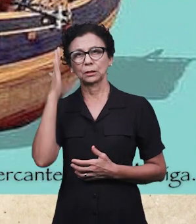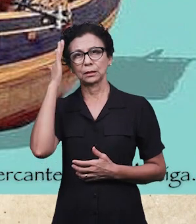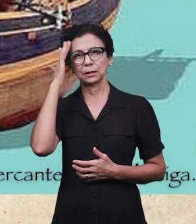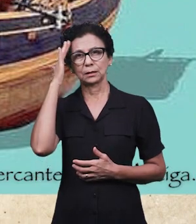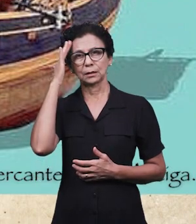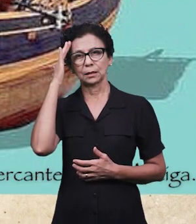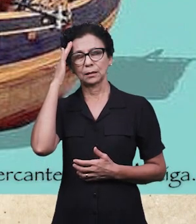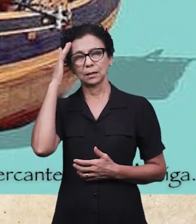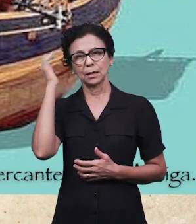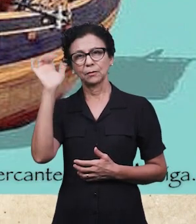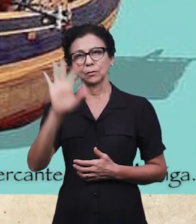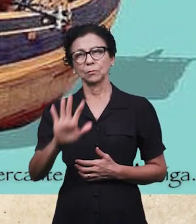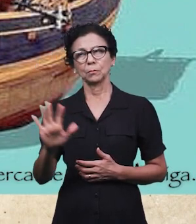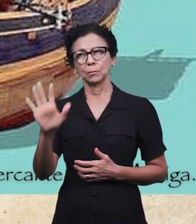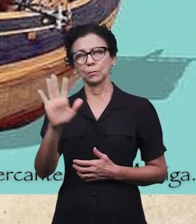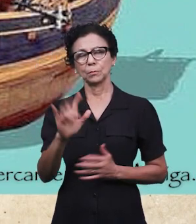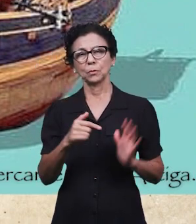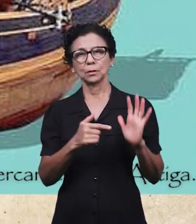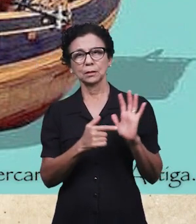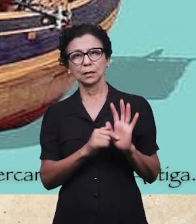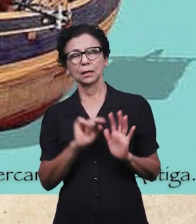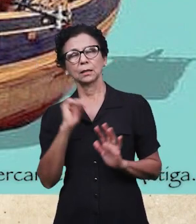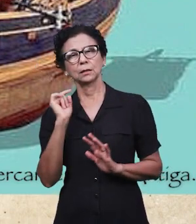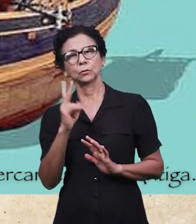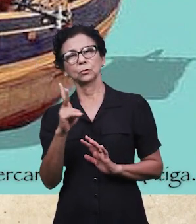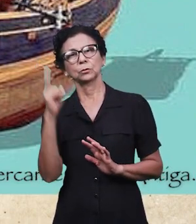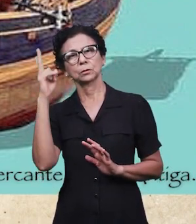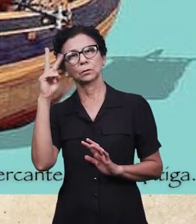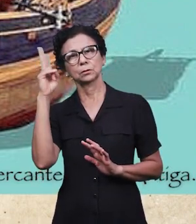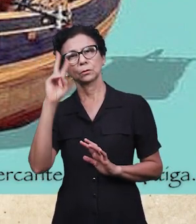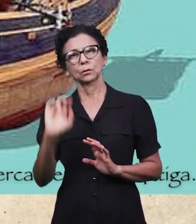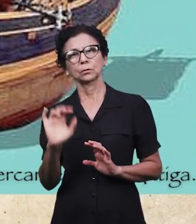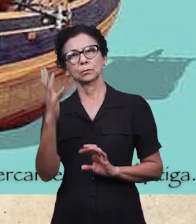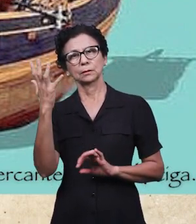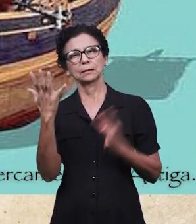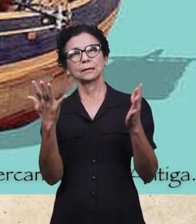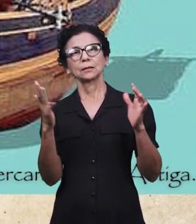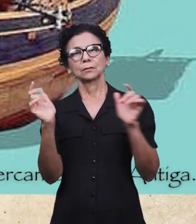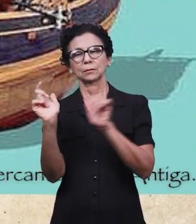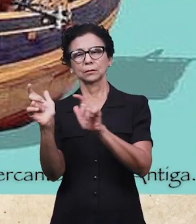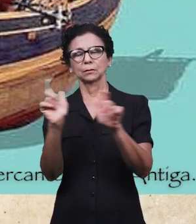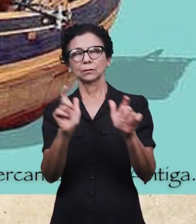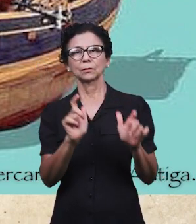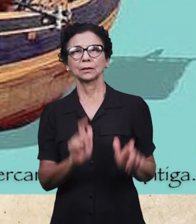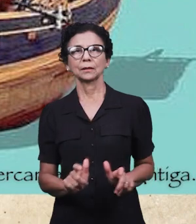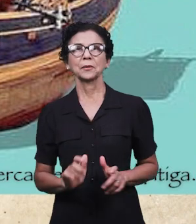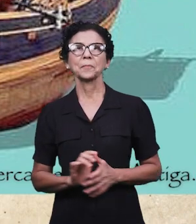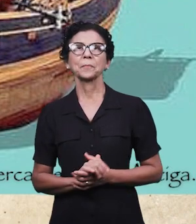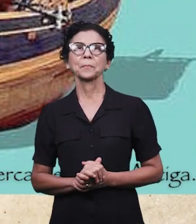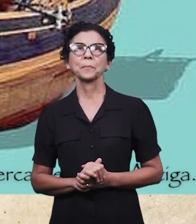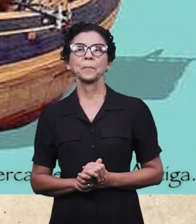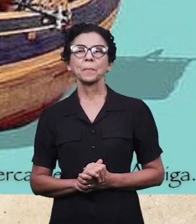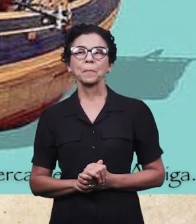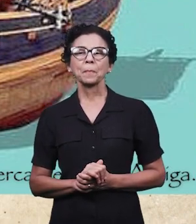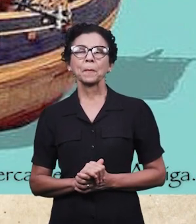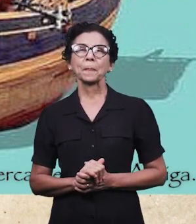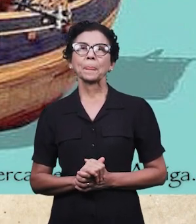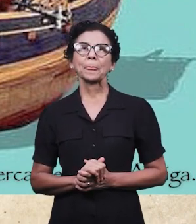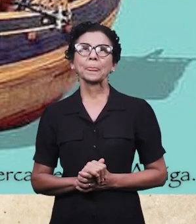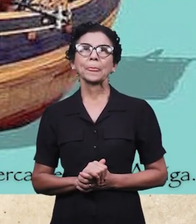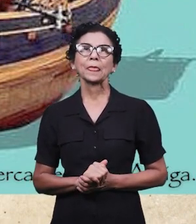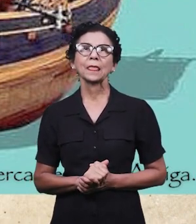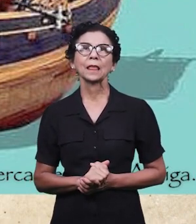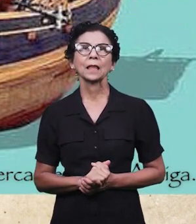navios, lá de Adramítio, né? lá perto de Éfeso, por ali, e estava